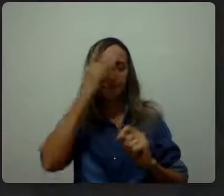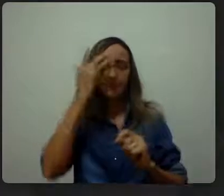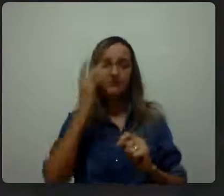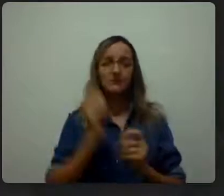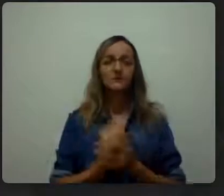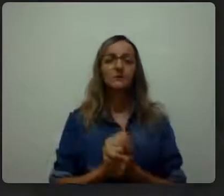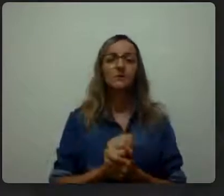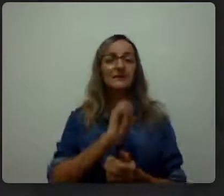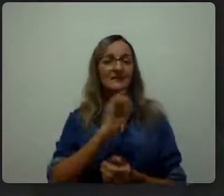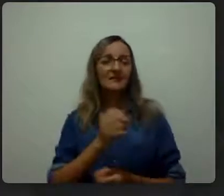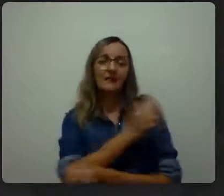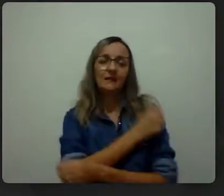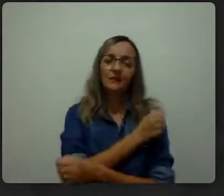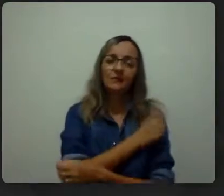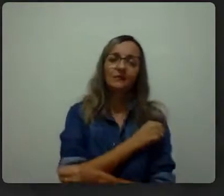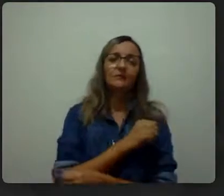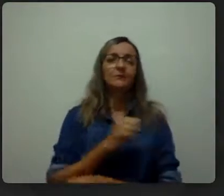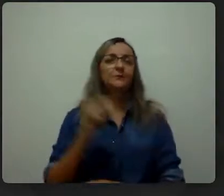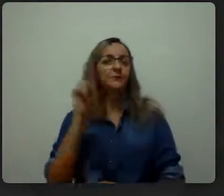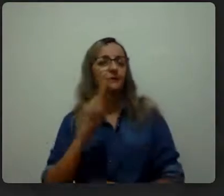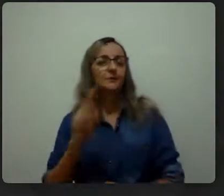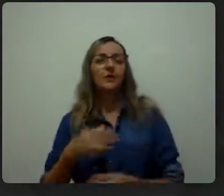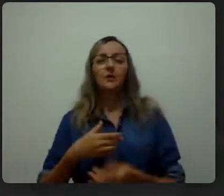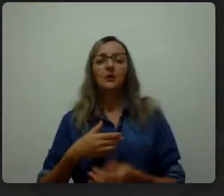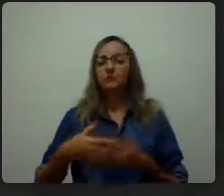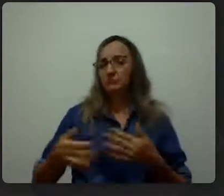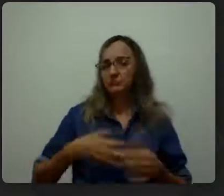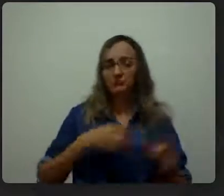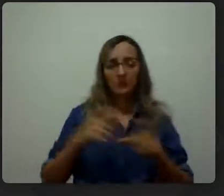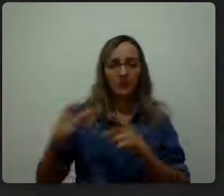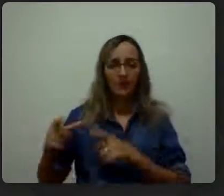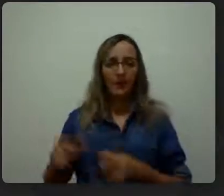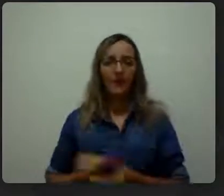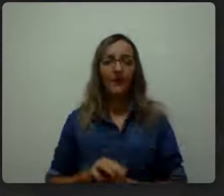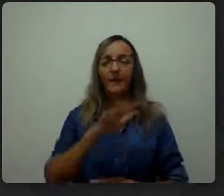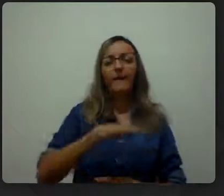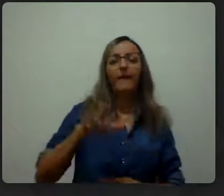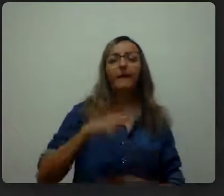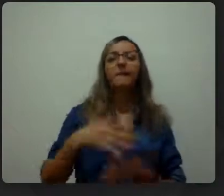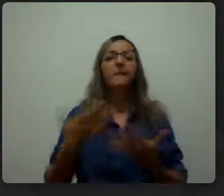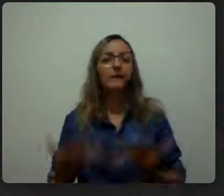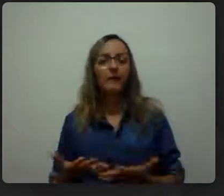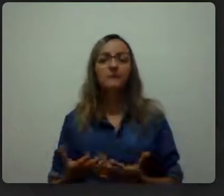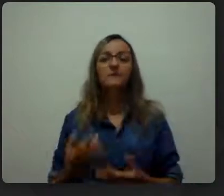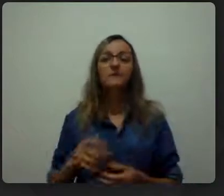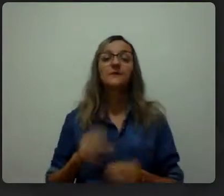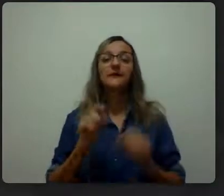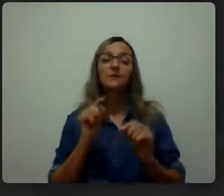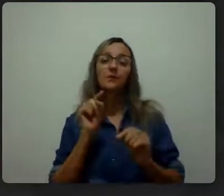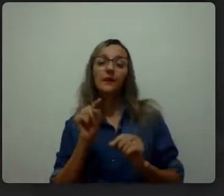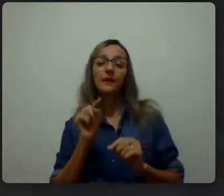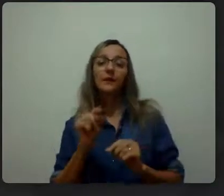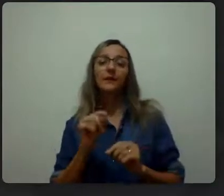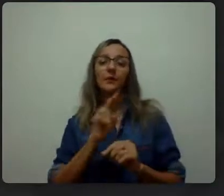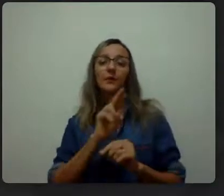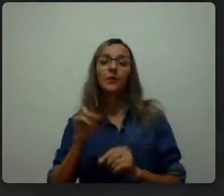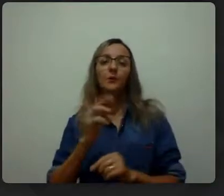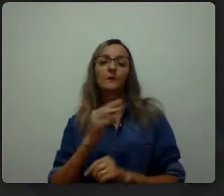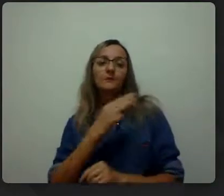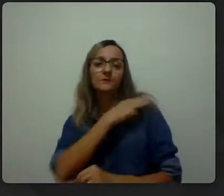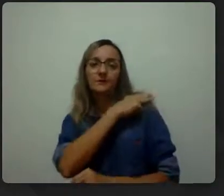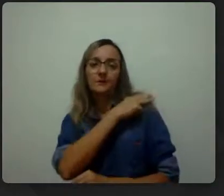falar uma coisa que eu falei hoje no final da minha aula, que talvez a premiação em dinheiro